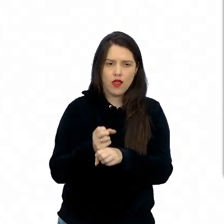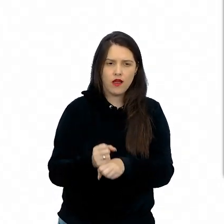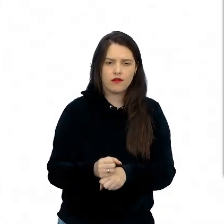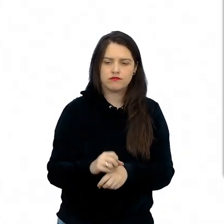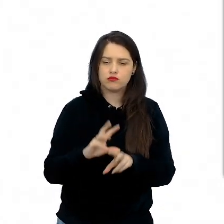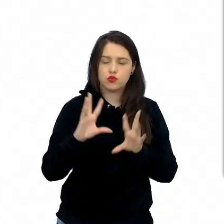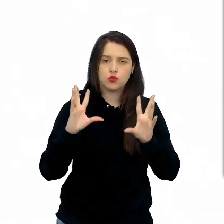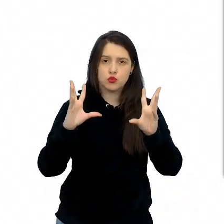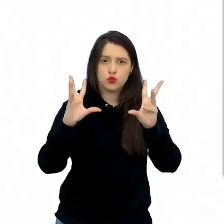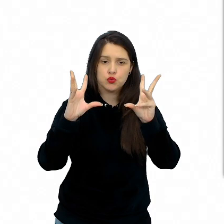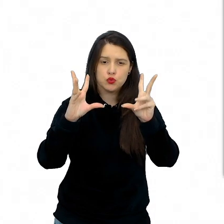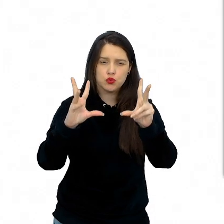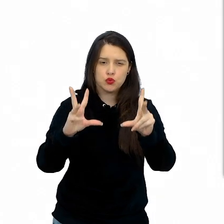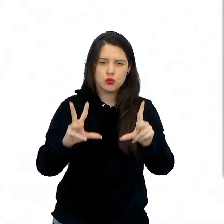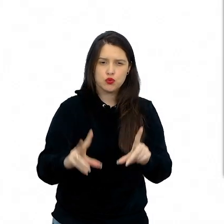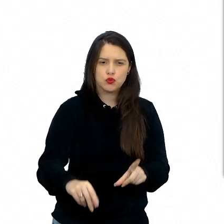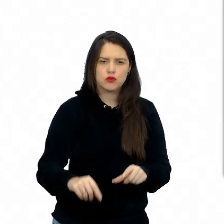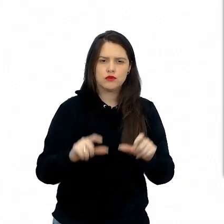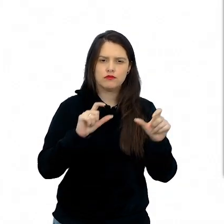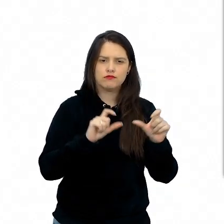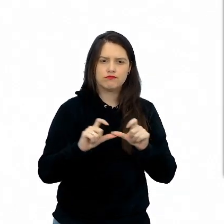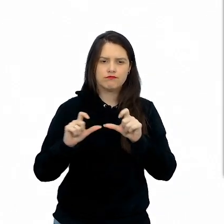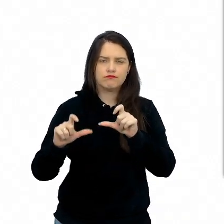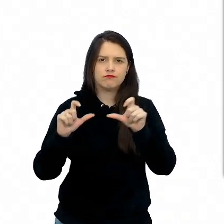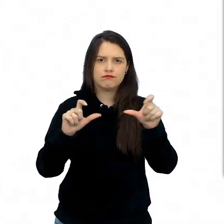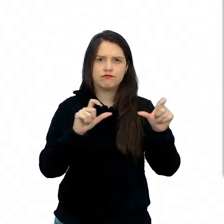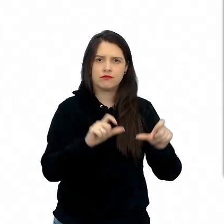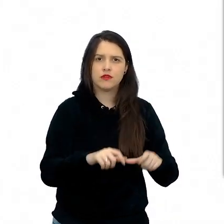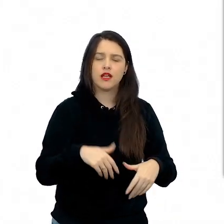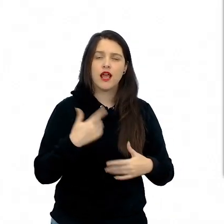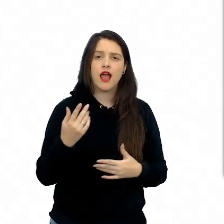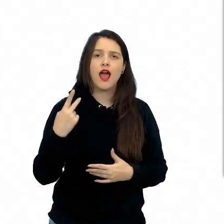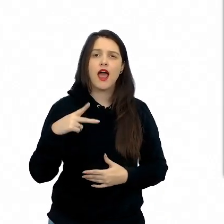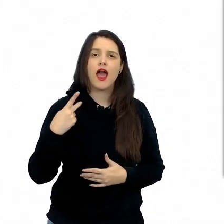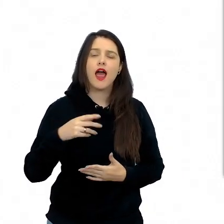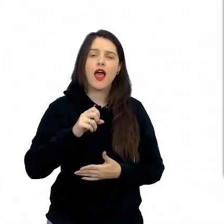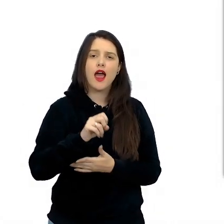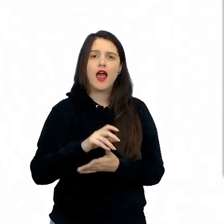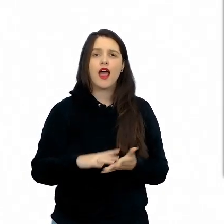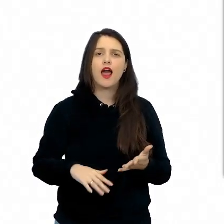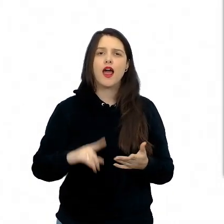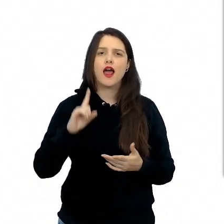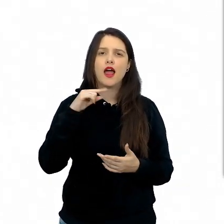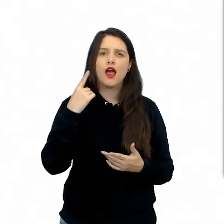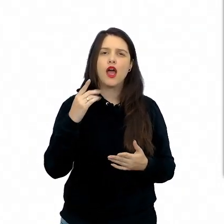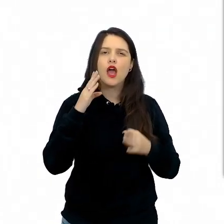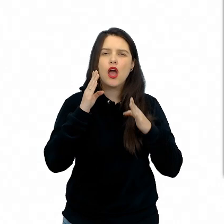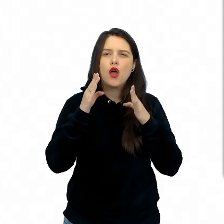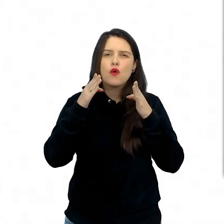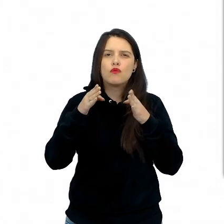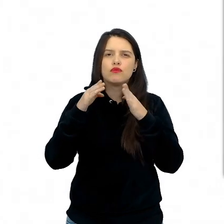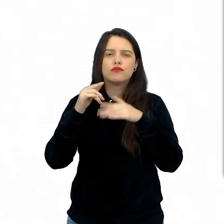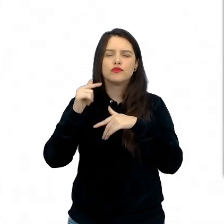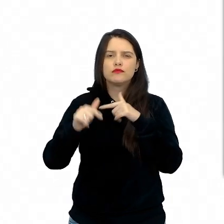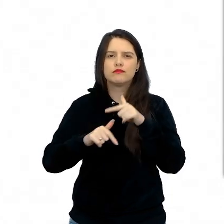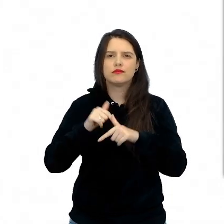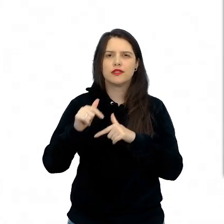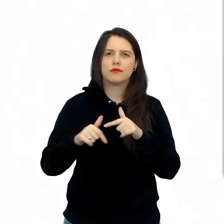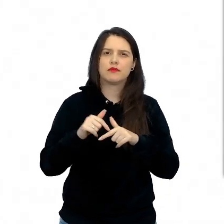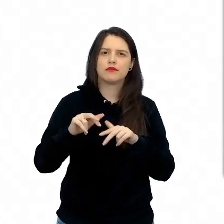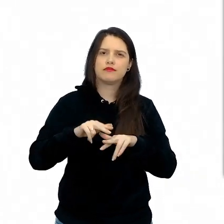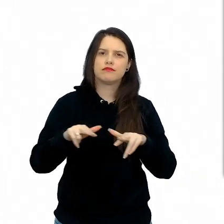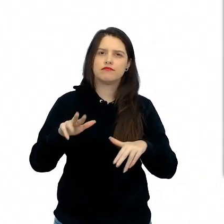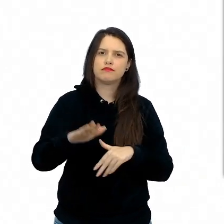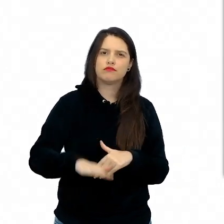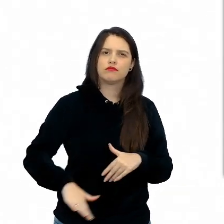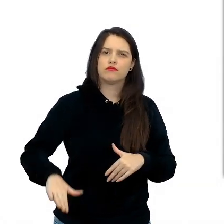quadriculada o perímetro de figuras poligonais. Aqui as atividades iniciam com a utilização da malha quadriculada